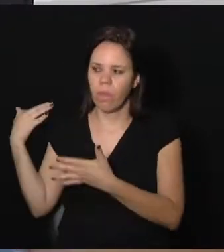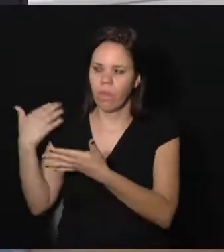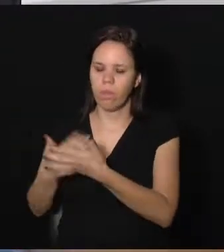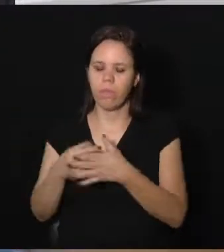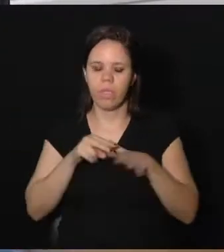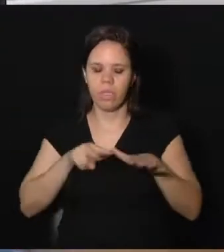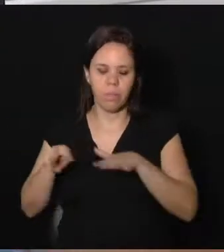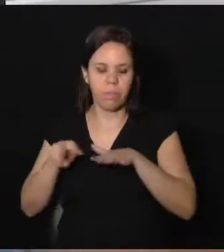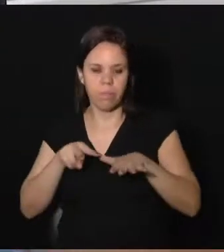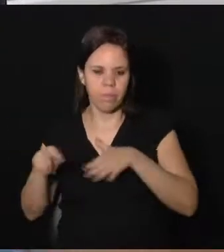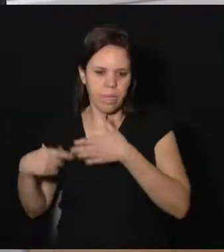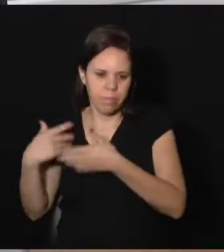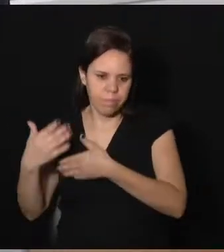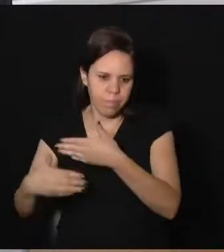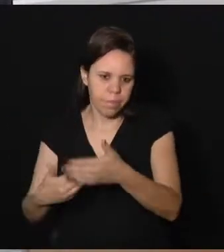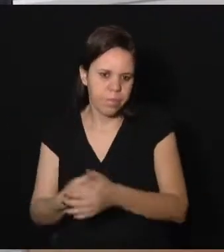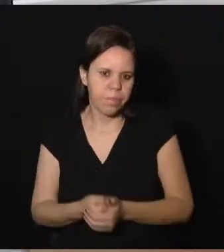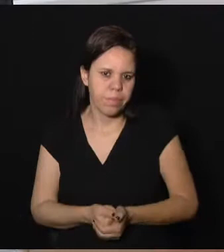ao próprio